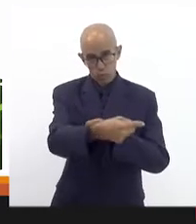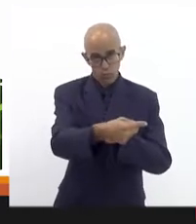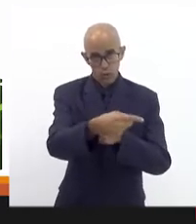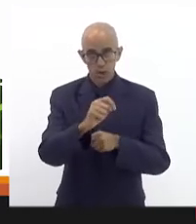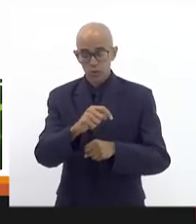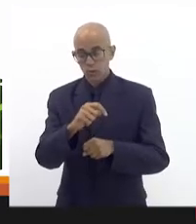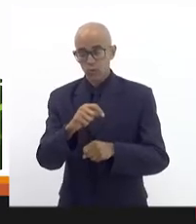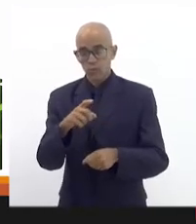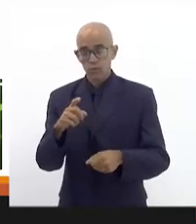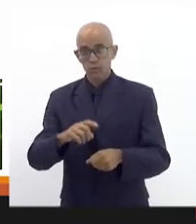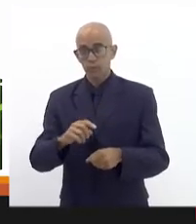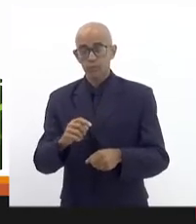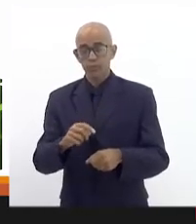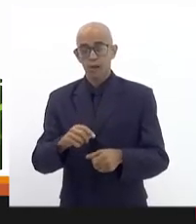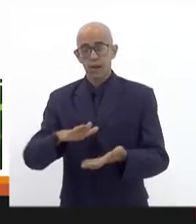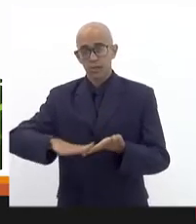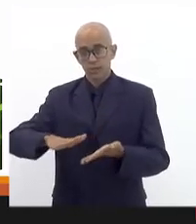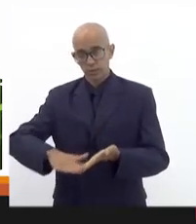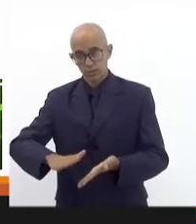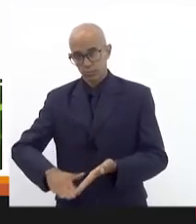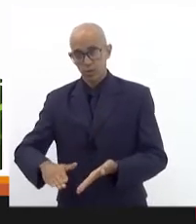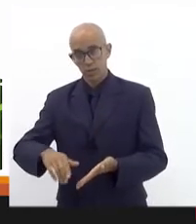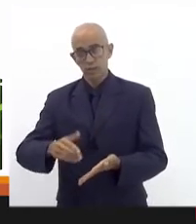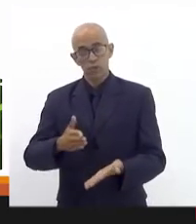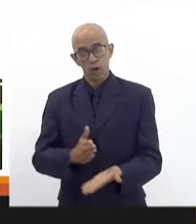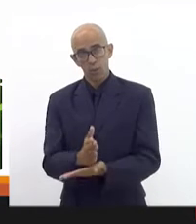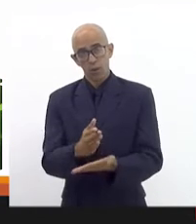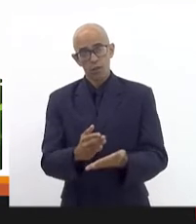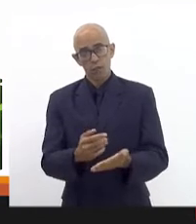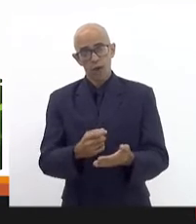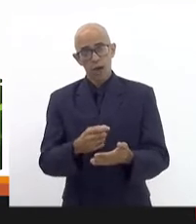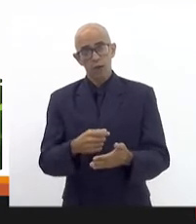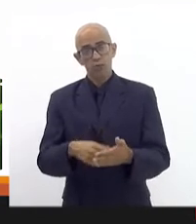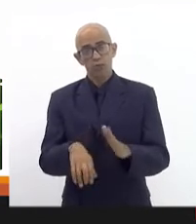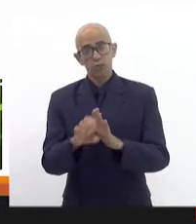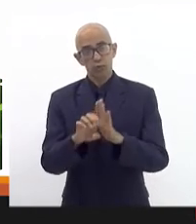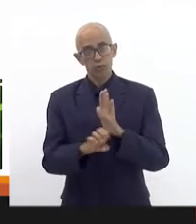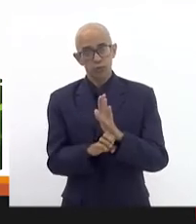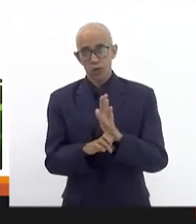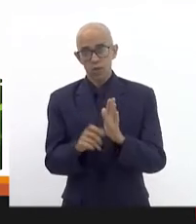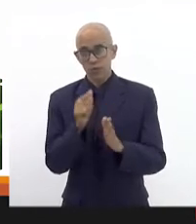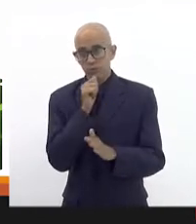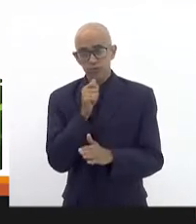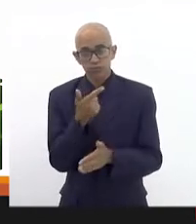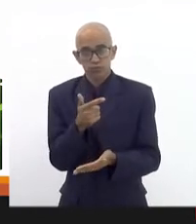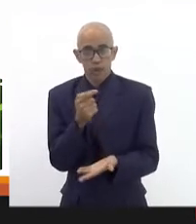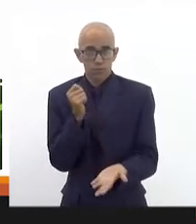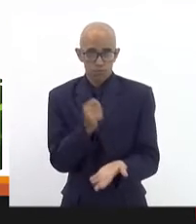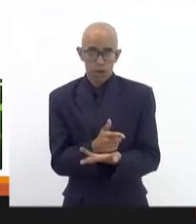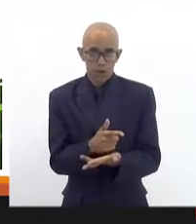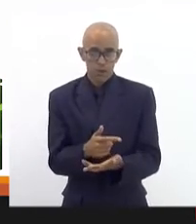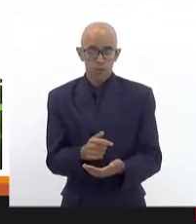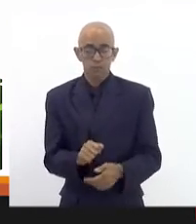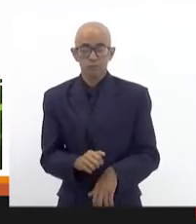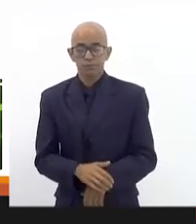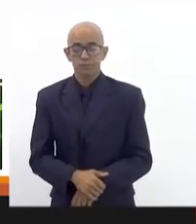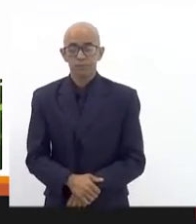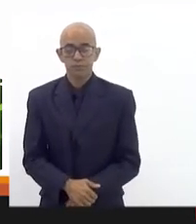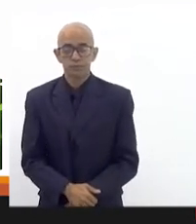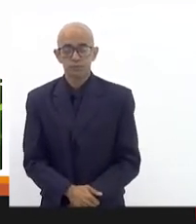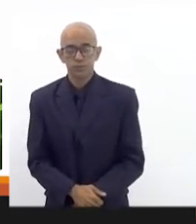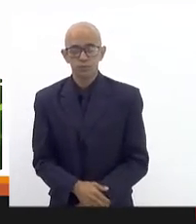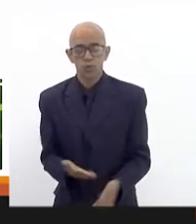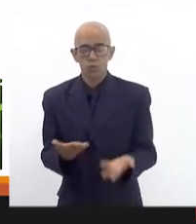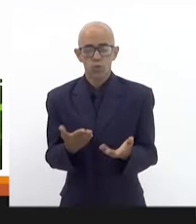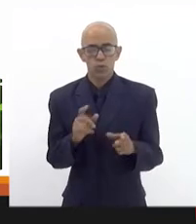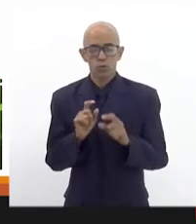desembolsar aqueles projetos dos quais foram aprovados editais e não foram desembolsados totalmente esses recursos. Atualmente, o